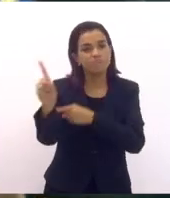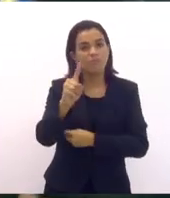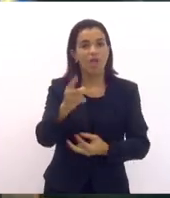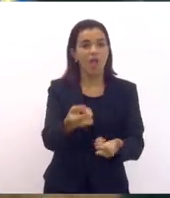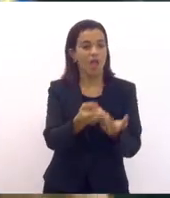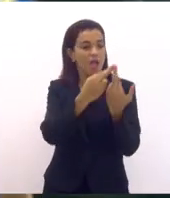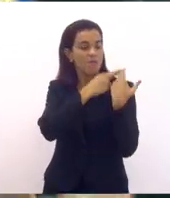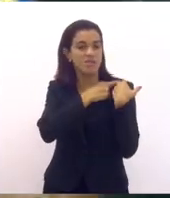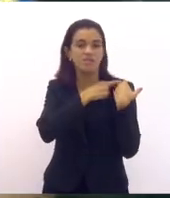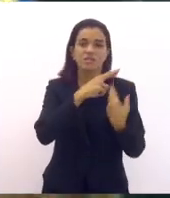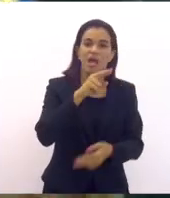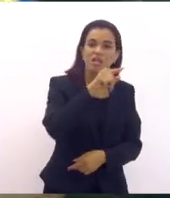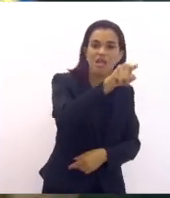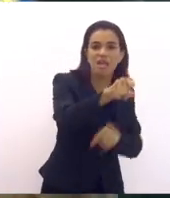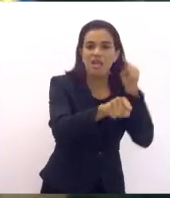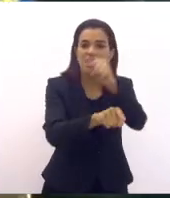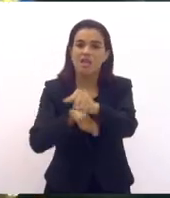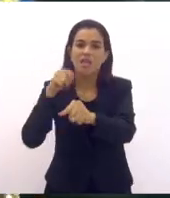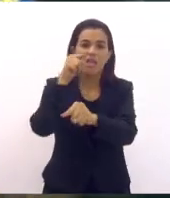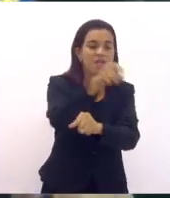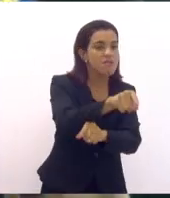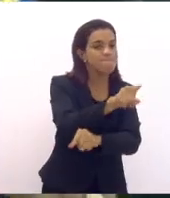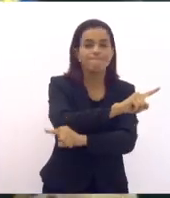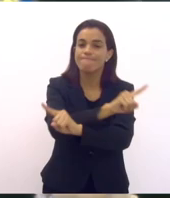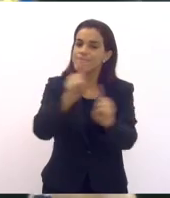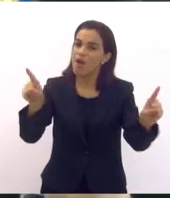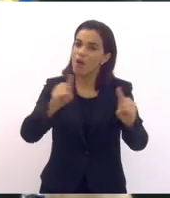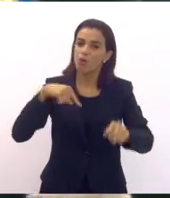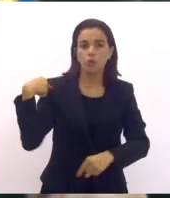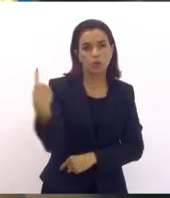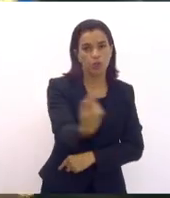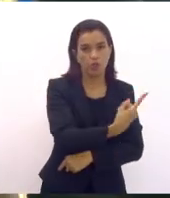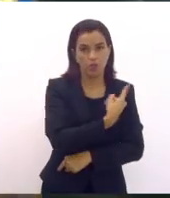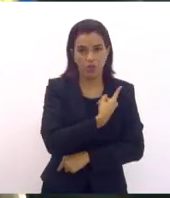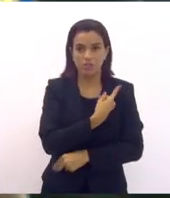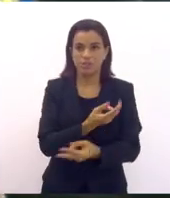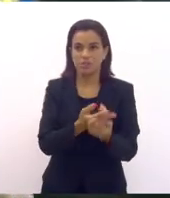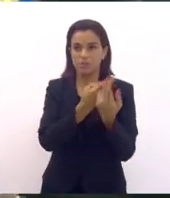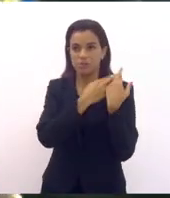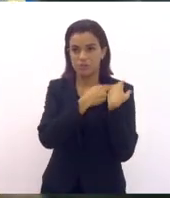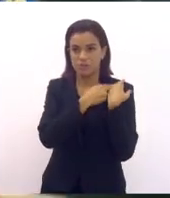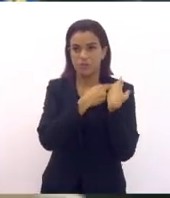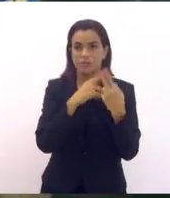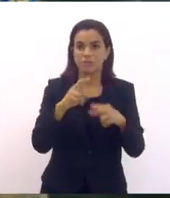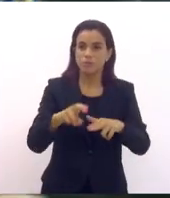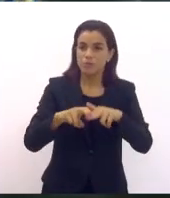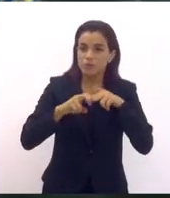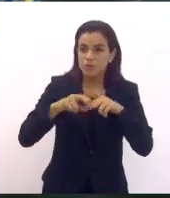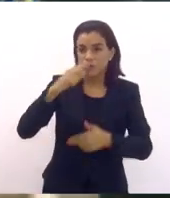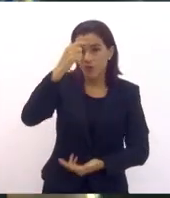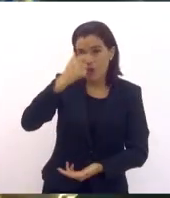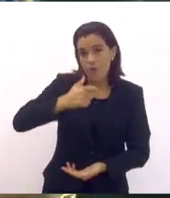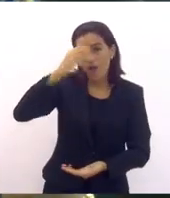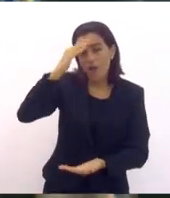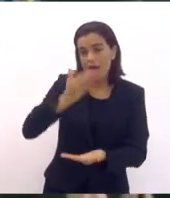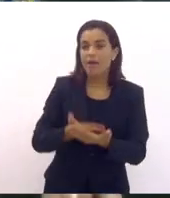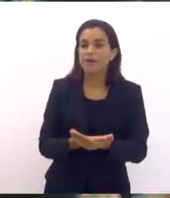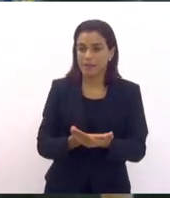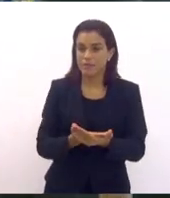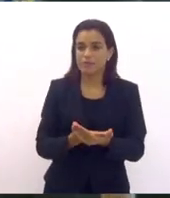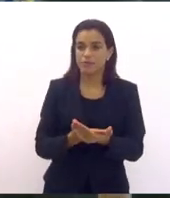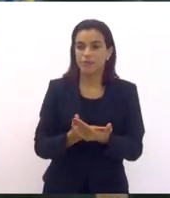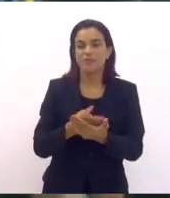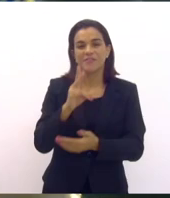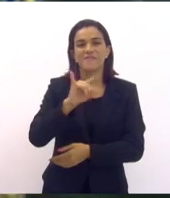aob não responsabilidade de todos nós e é por isso que eu acredito que